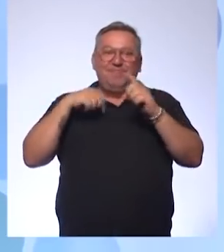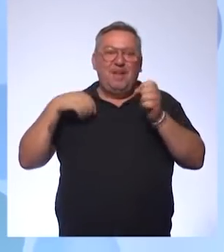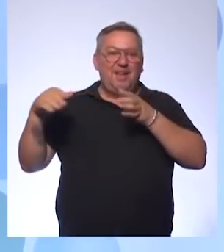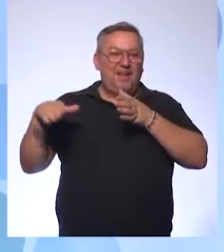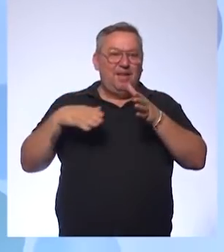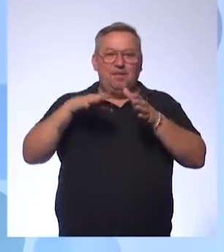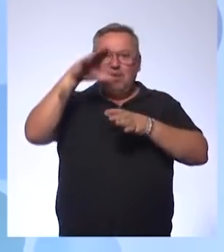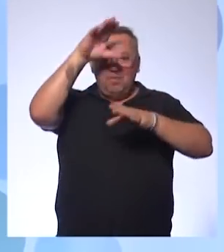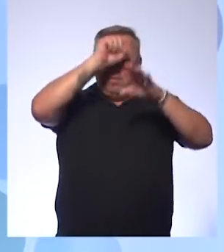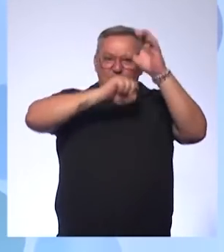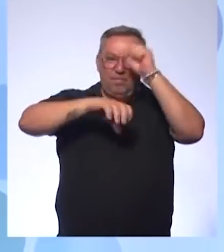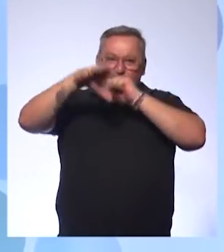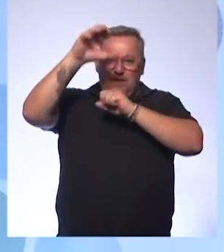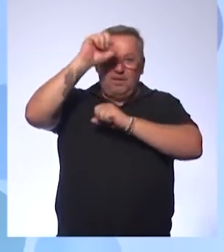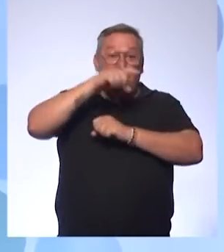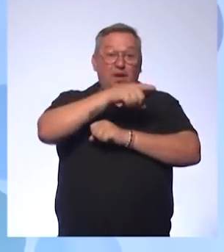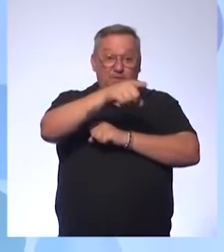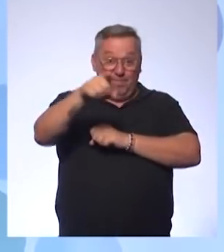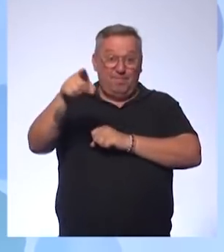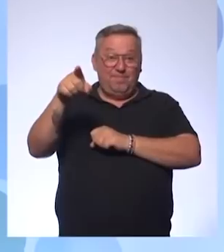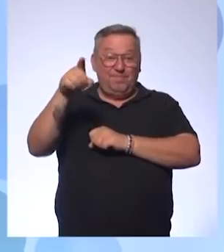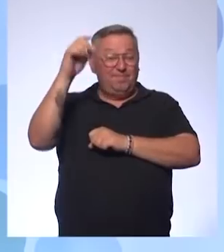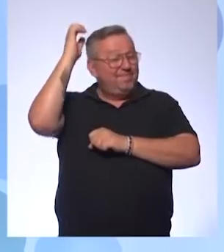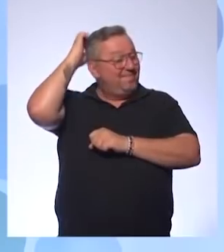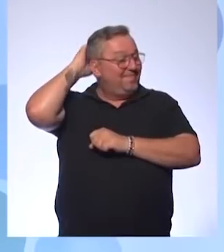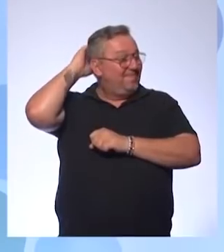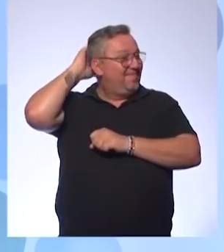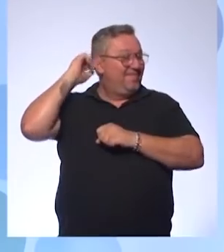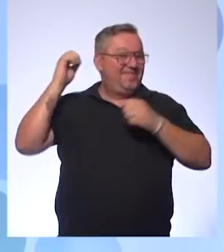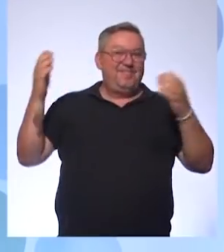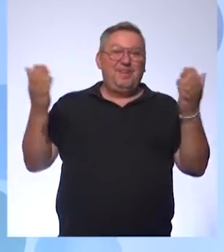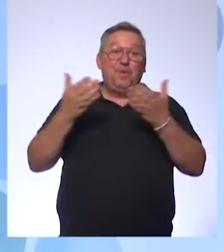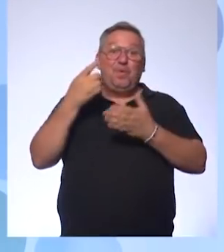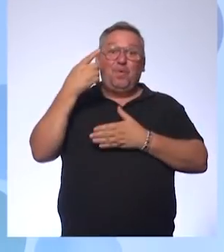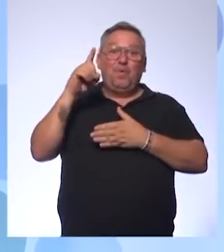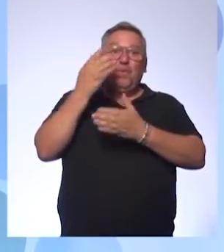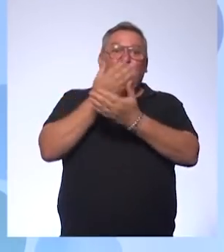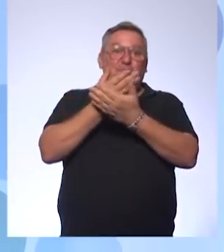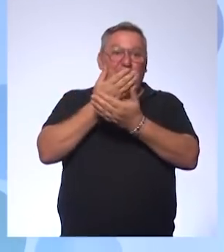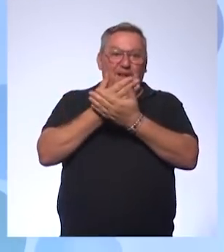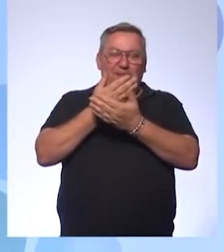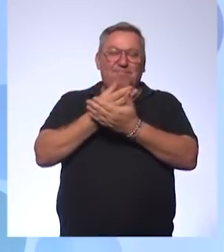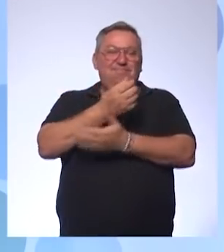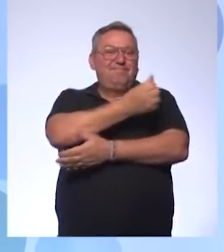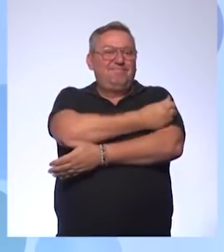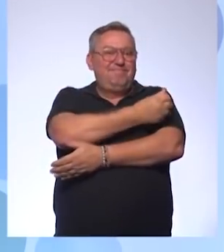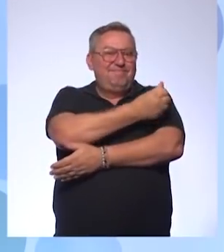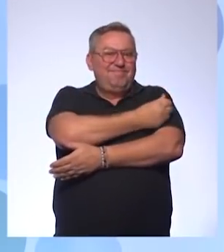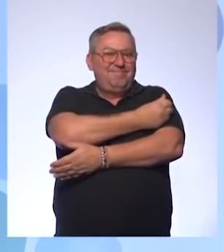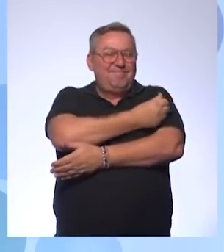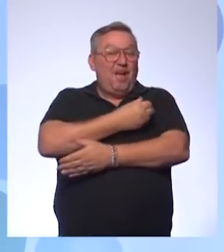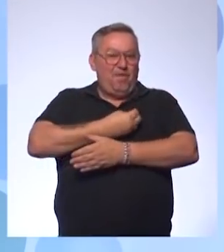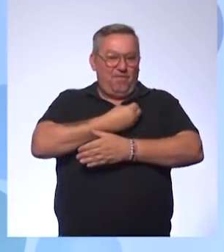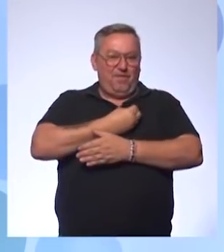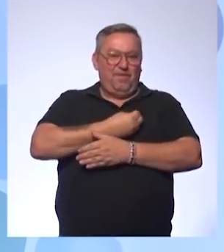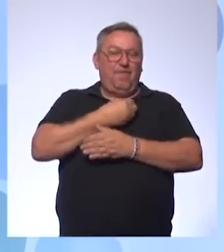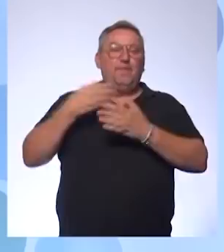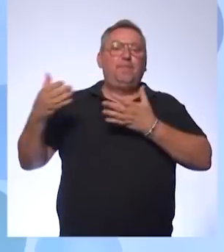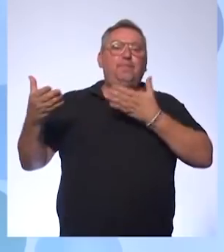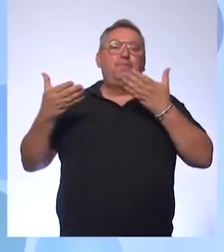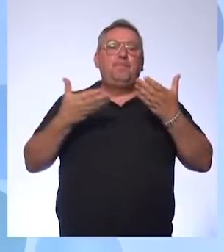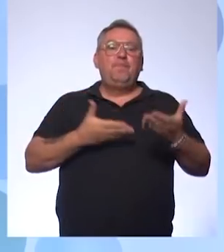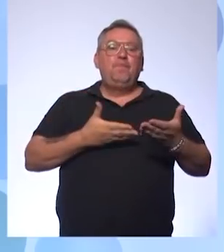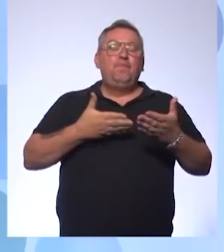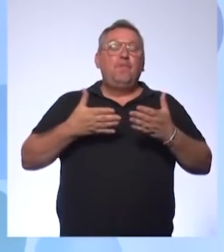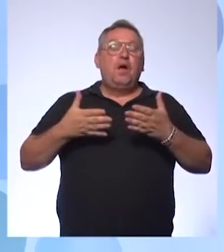trajetória. Aprendi com vocês. E hoje, como é a nossa última aula aqui do sexto ano, a nossa última aula ao vivo, eu trouxe